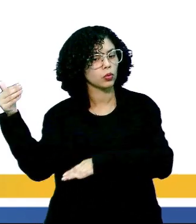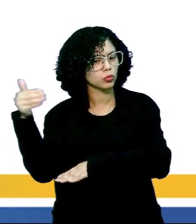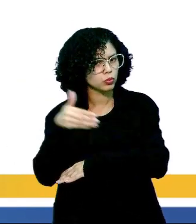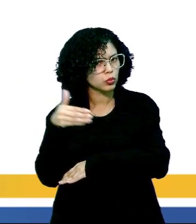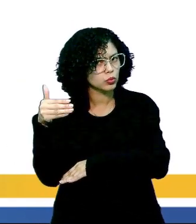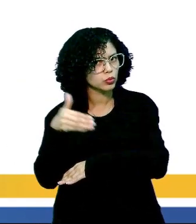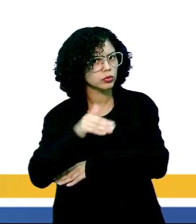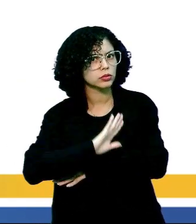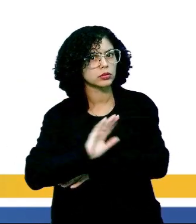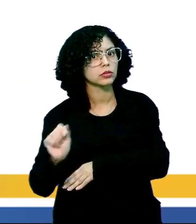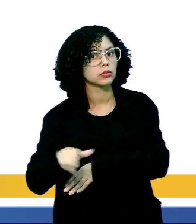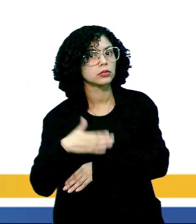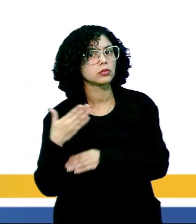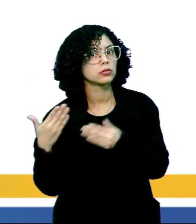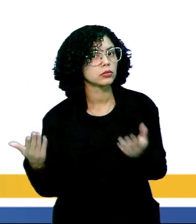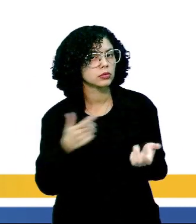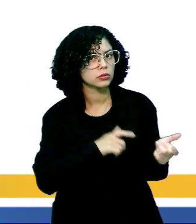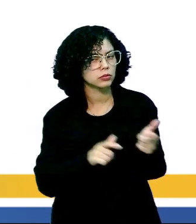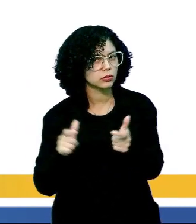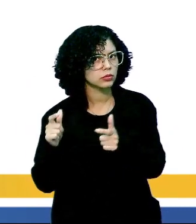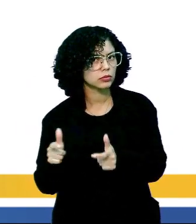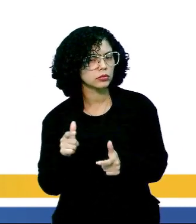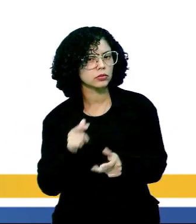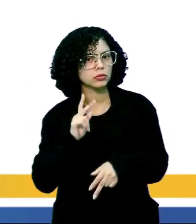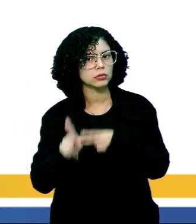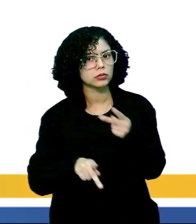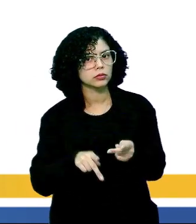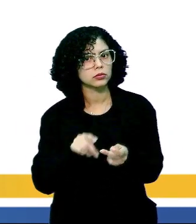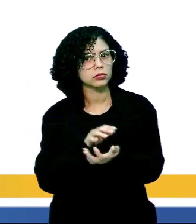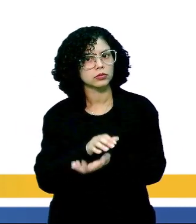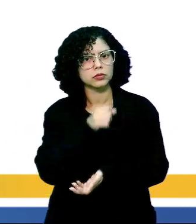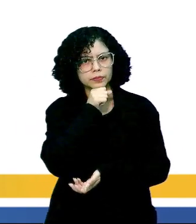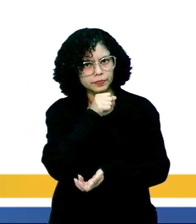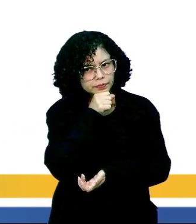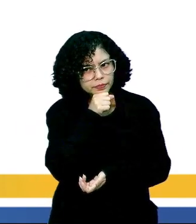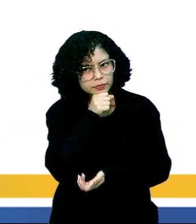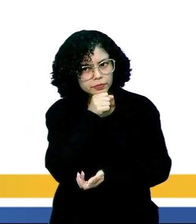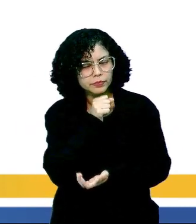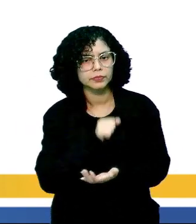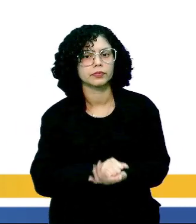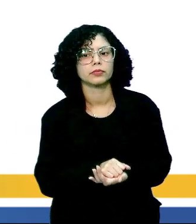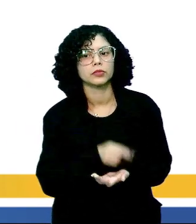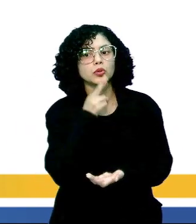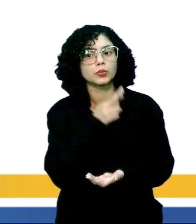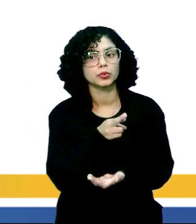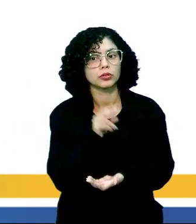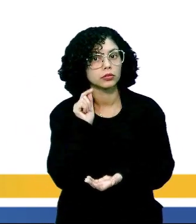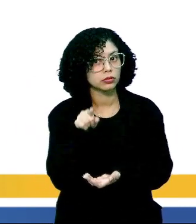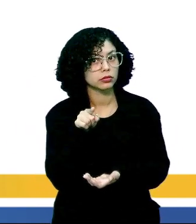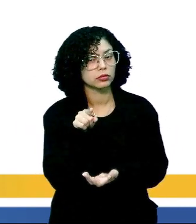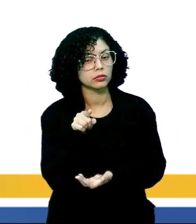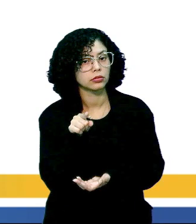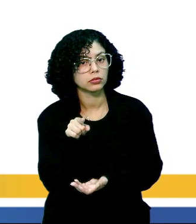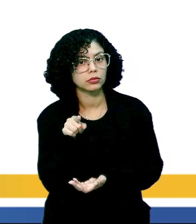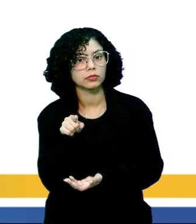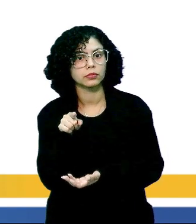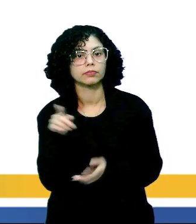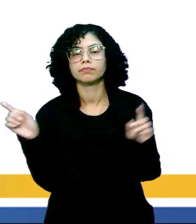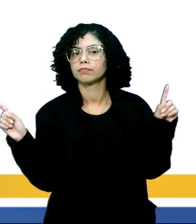frequente à medida em que a população envelhece. Seria essa a nossa resposta?